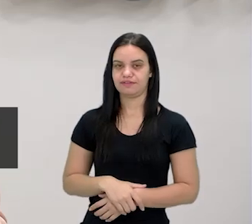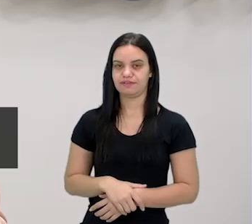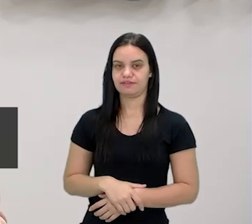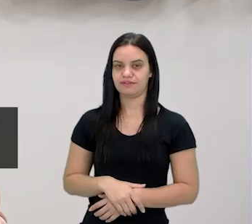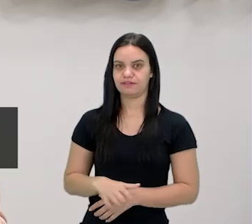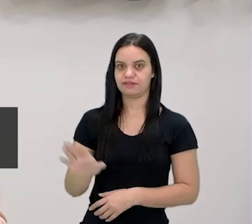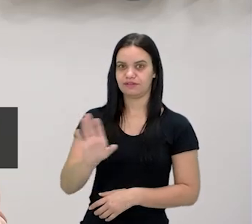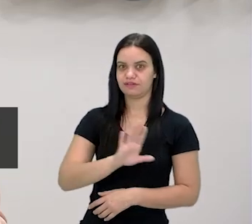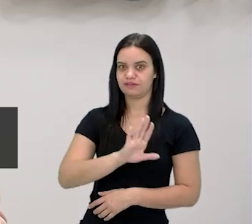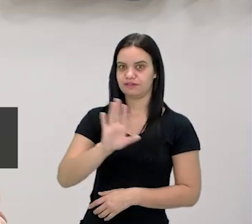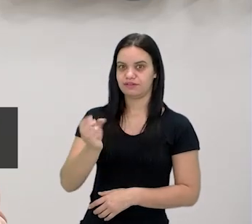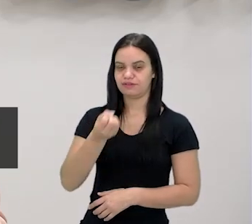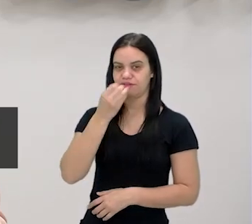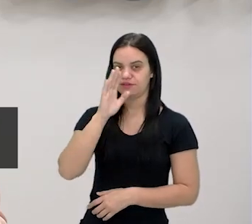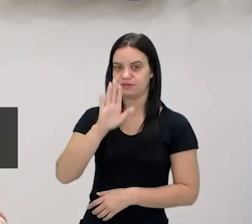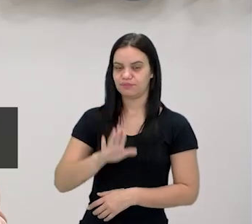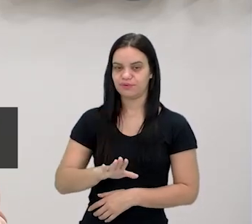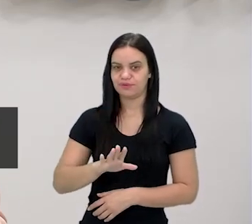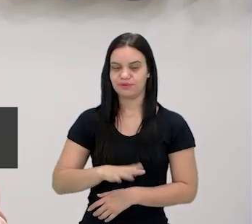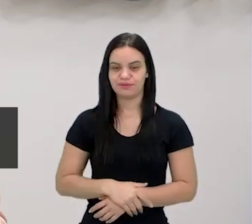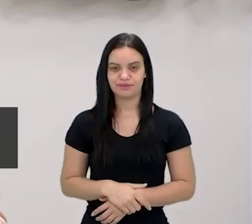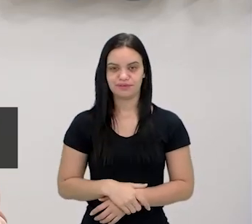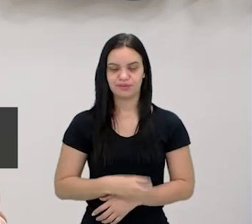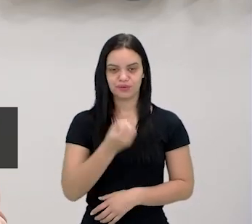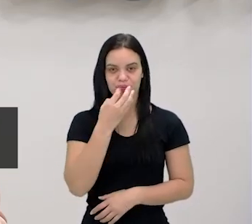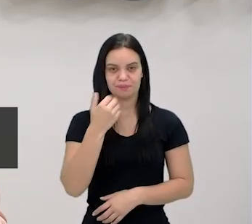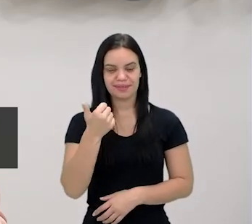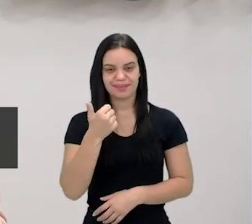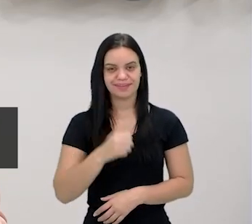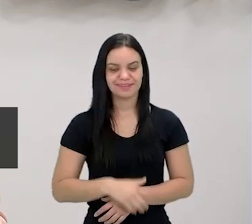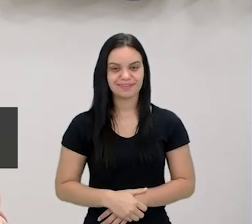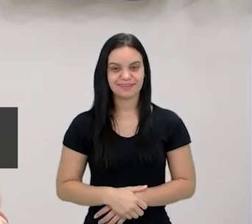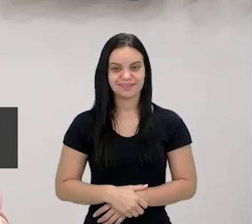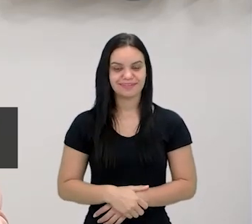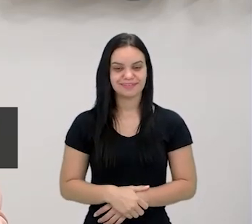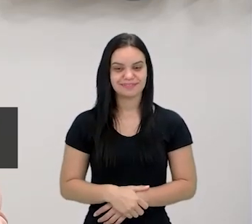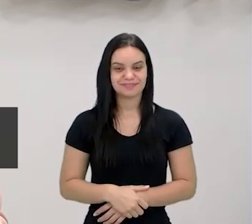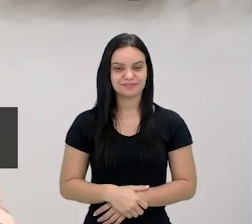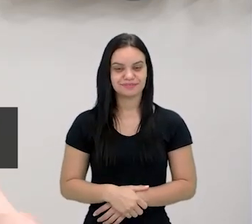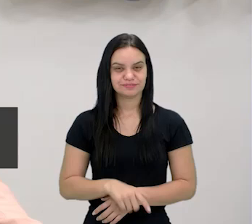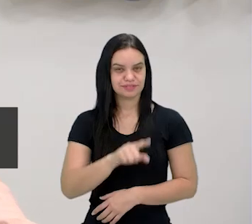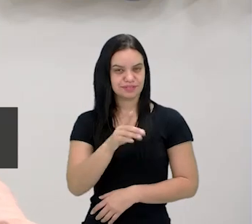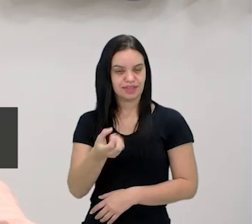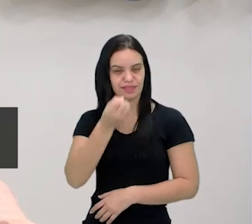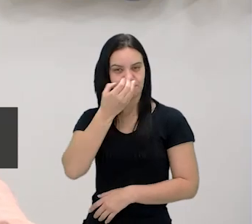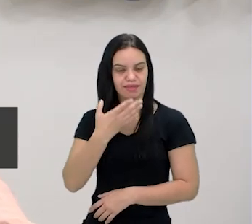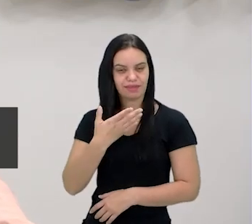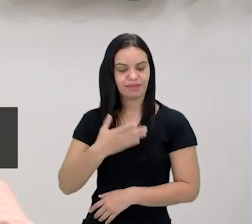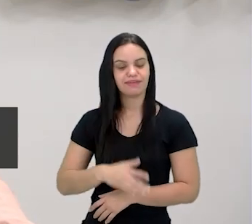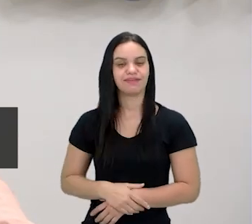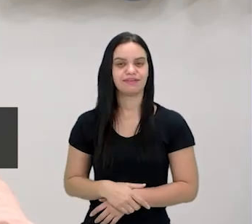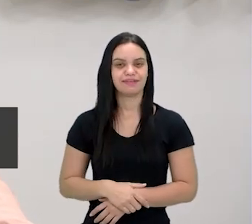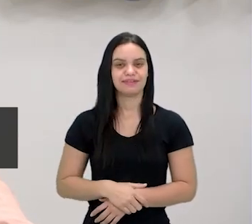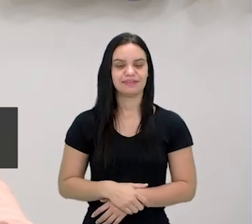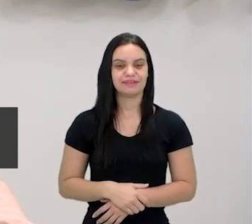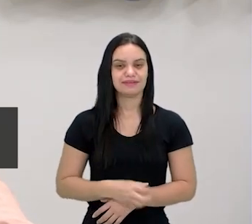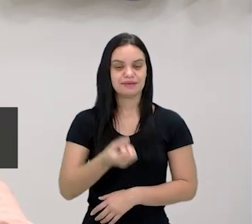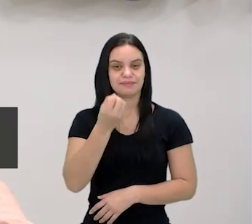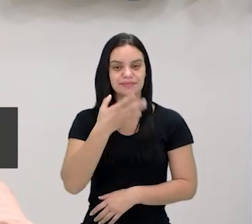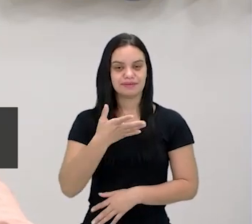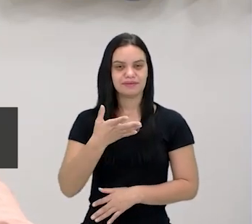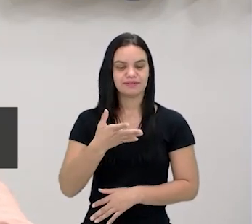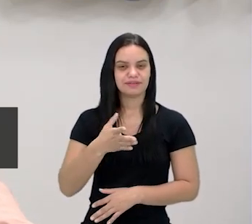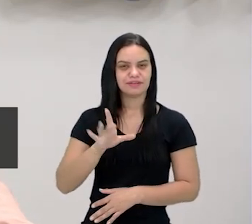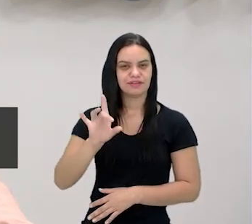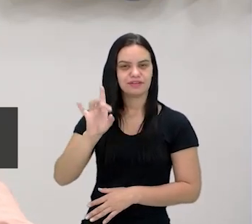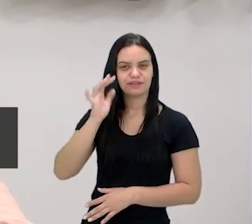tarde, prazer em vê-los. Tudo bem? Tudo bem, Evelyn, você? Bem, eu falo aqui